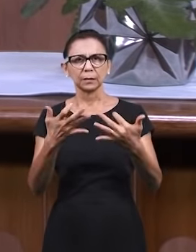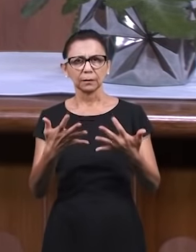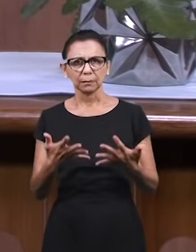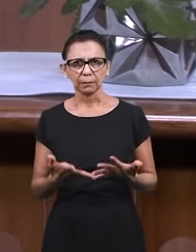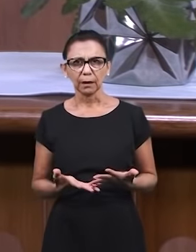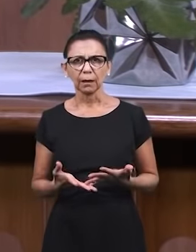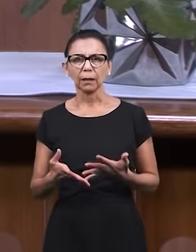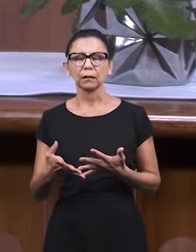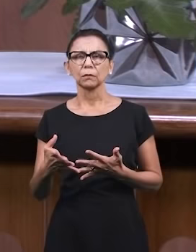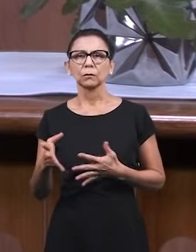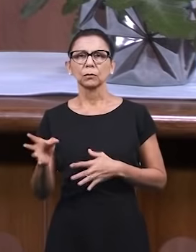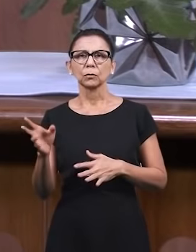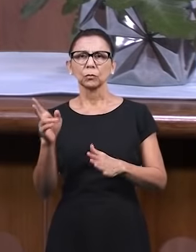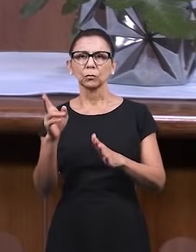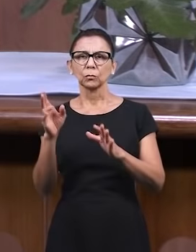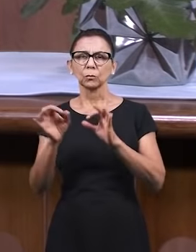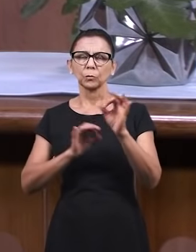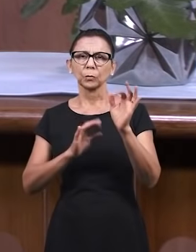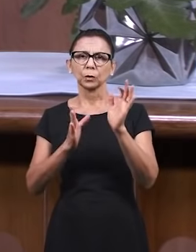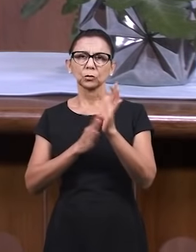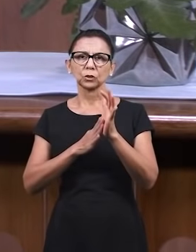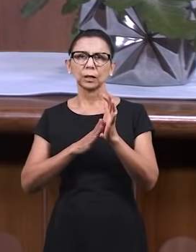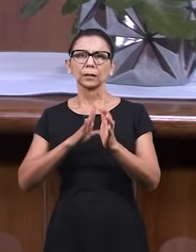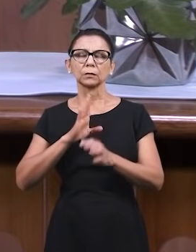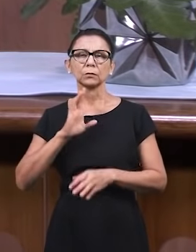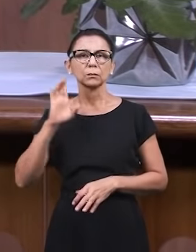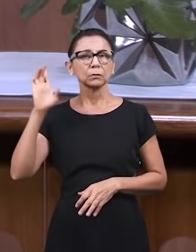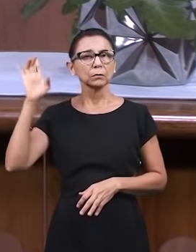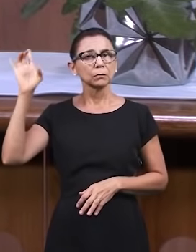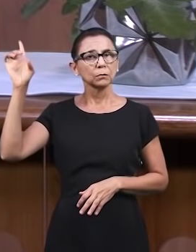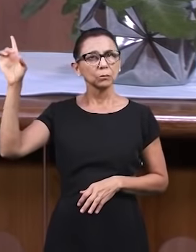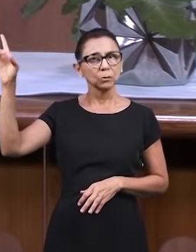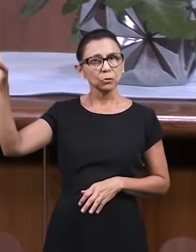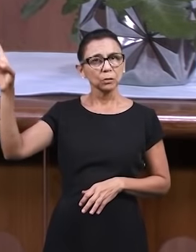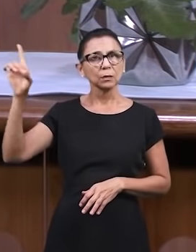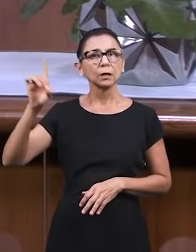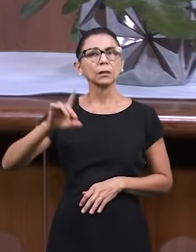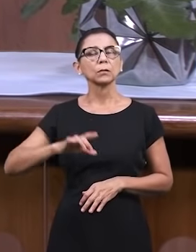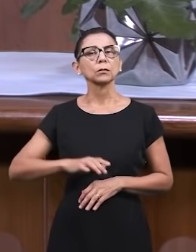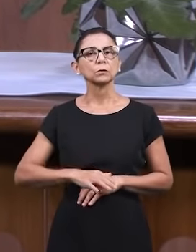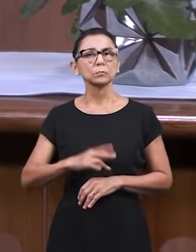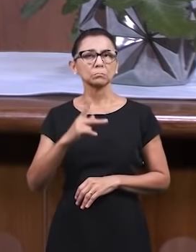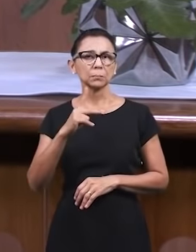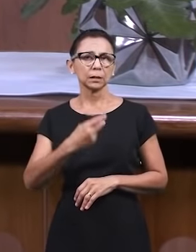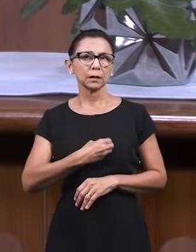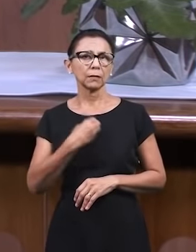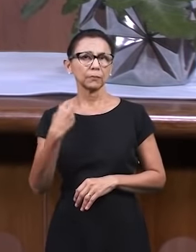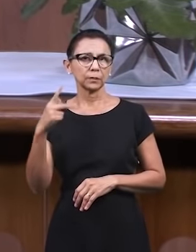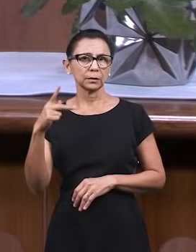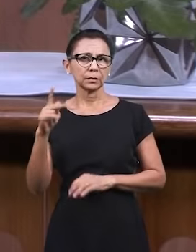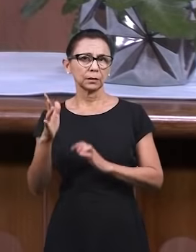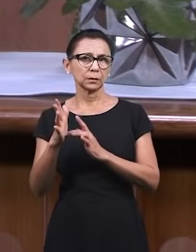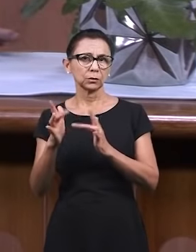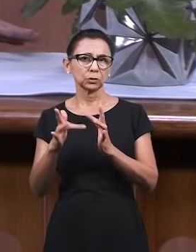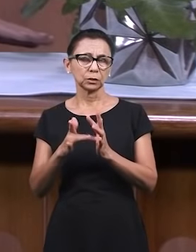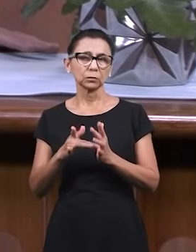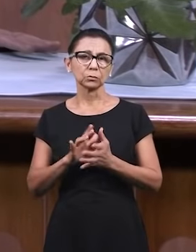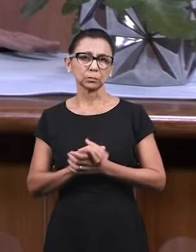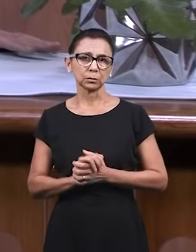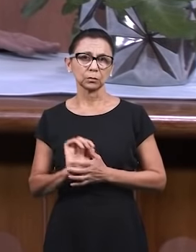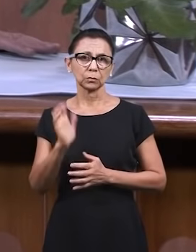para ali a sua vinda, para tudo aquilo que estava acontecendo ali no lugar durante até o seu